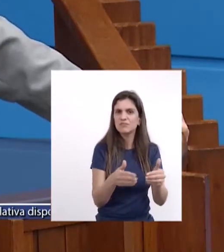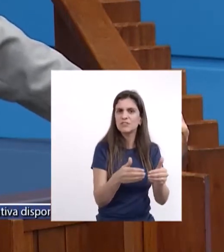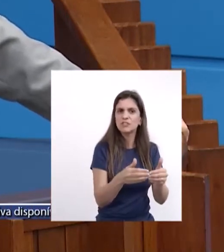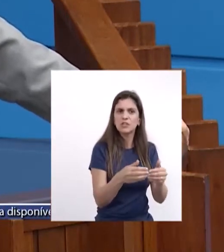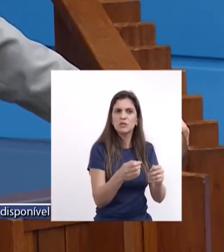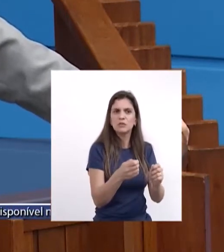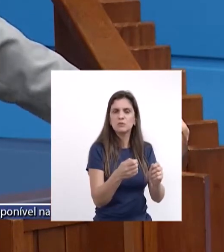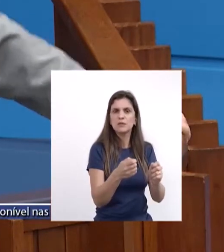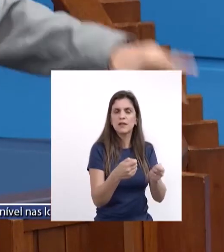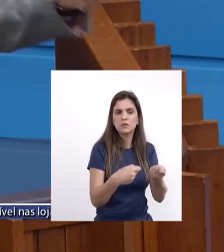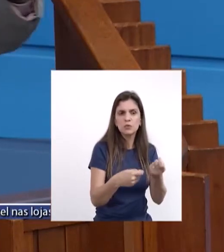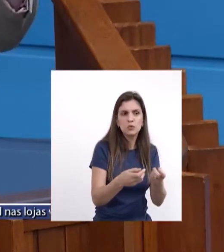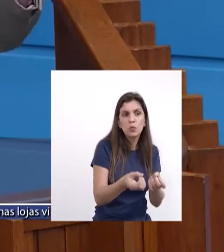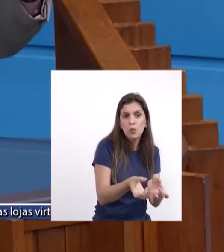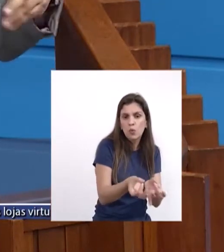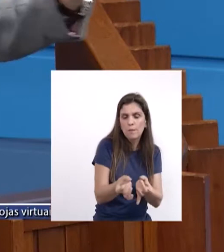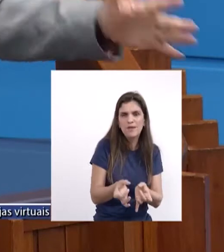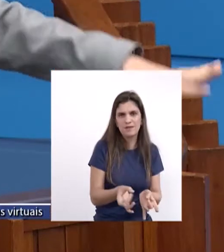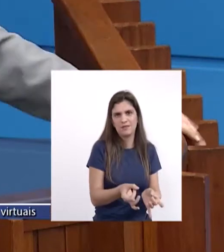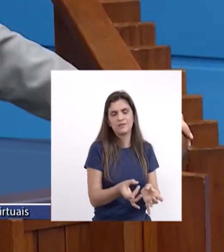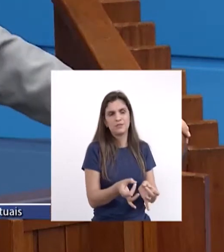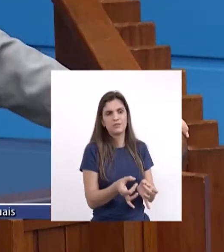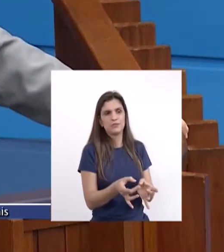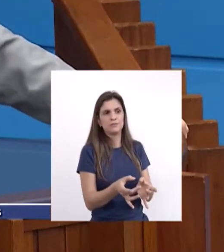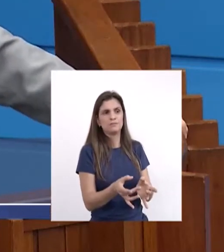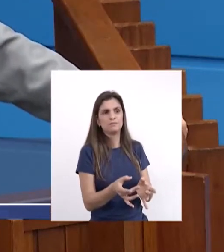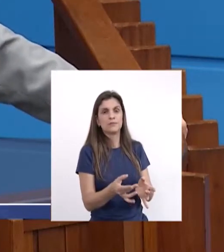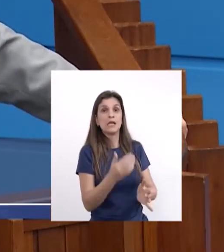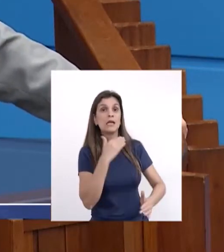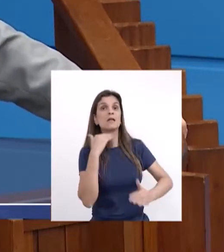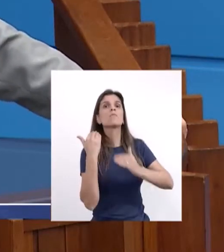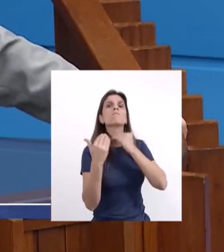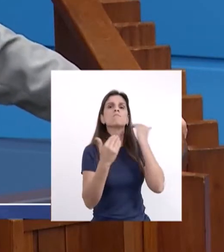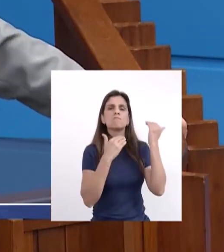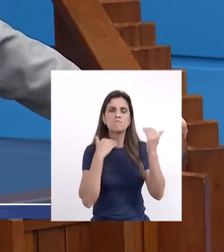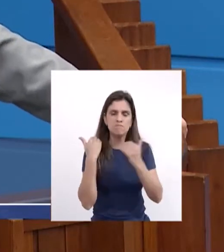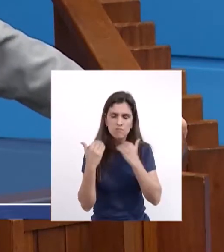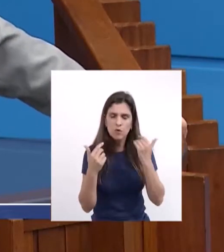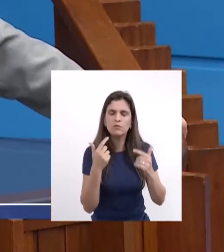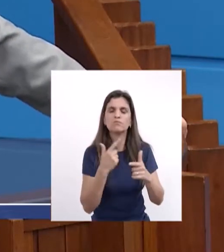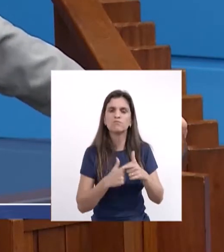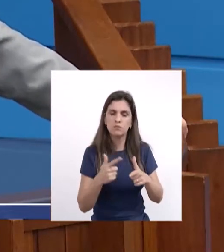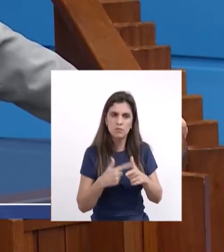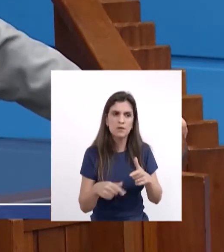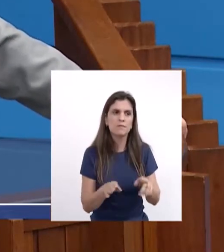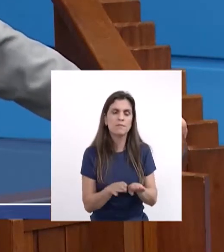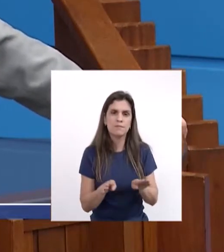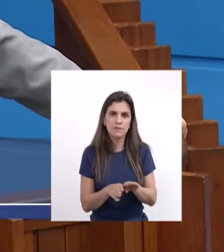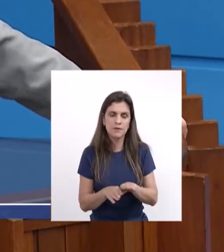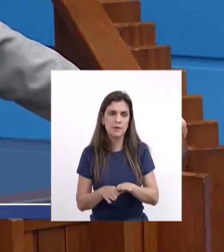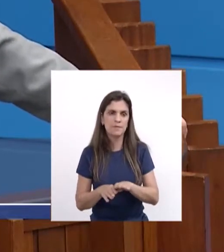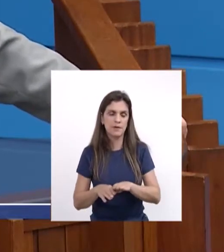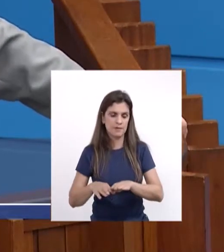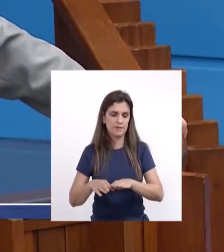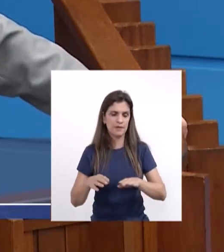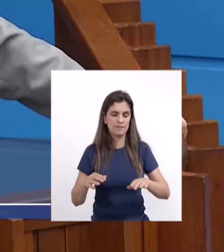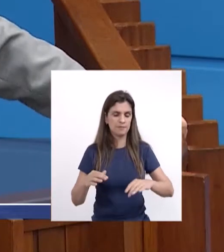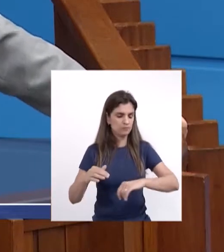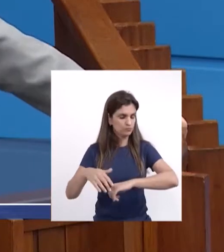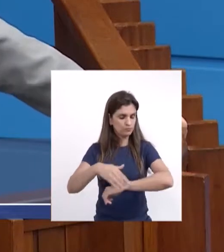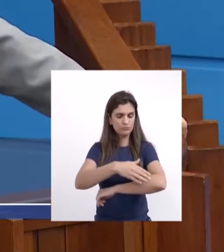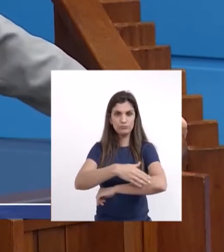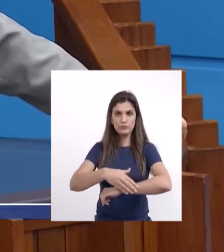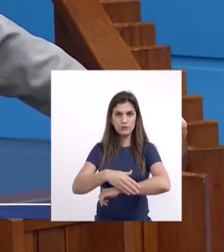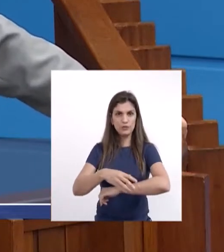estão inviabilizadas. Nós temos as mortes que estão ocorrendo no cruzamento da BR-163, no trevo